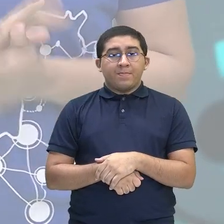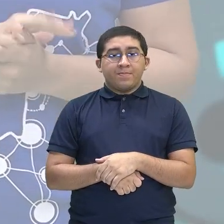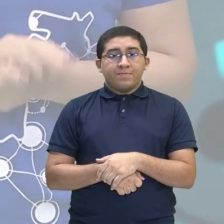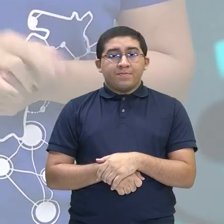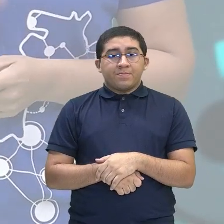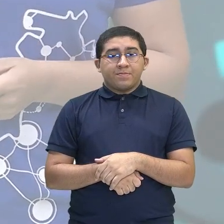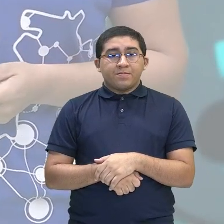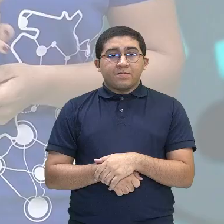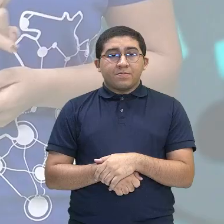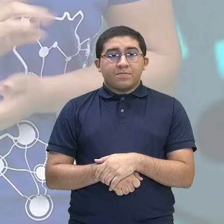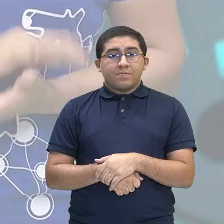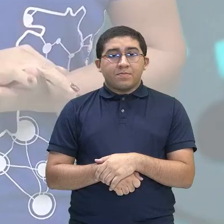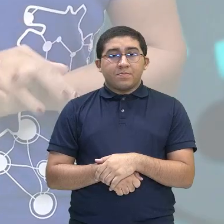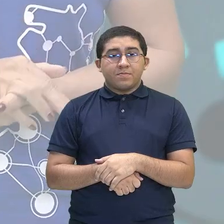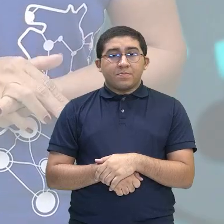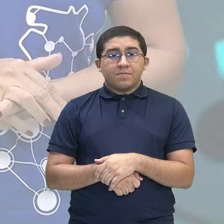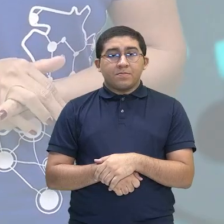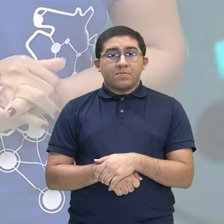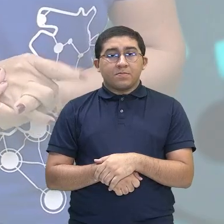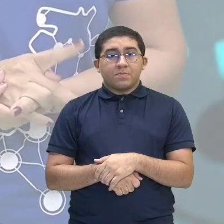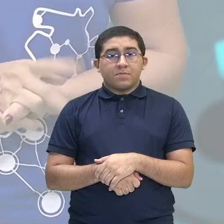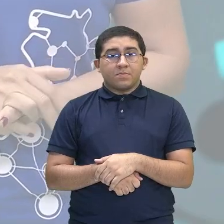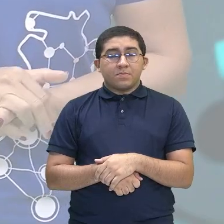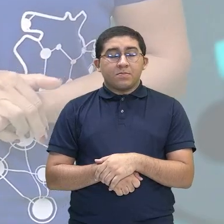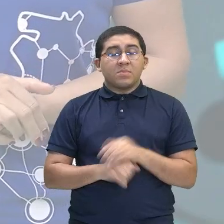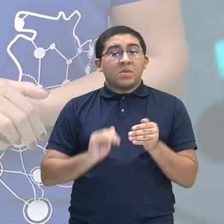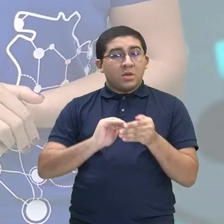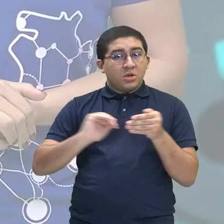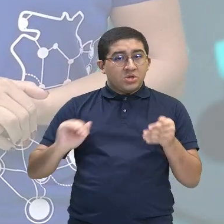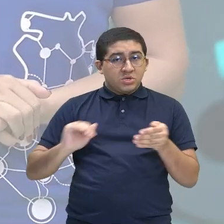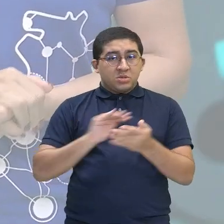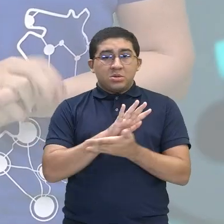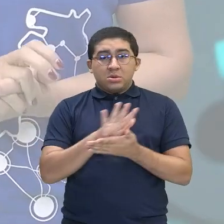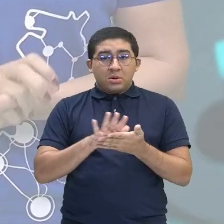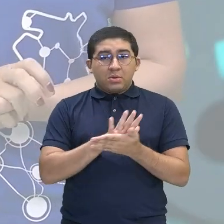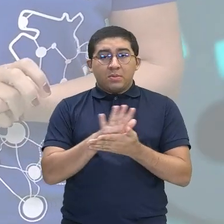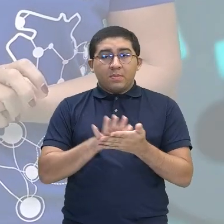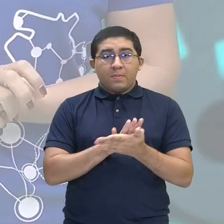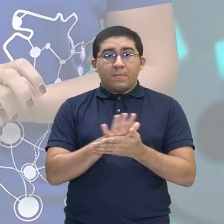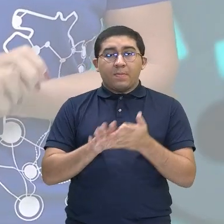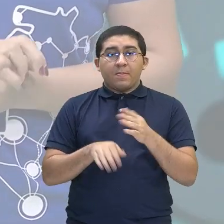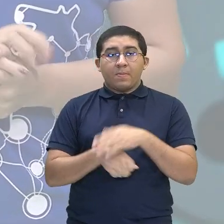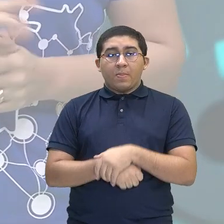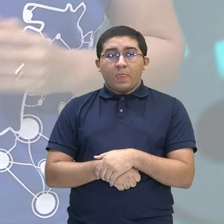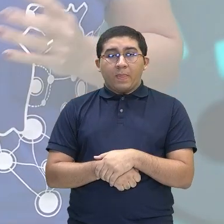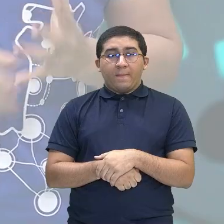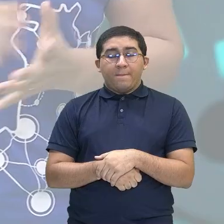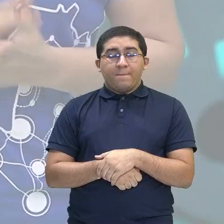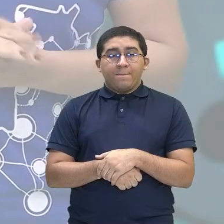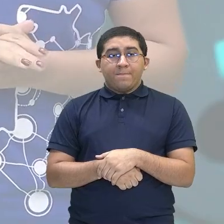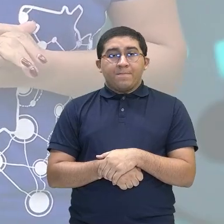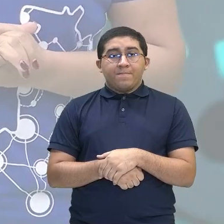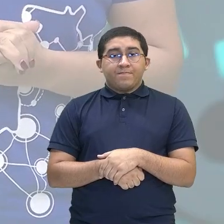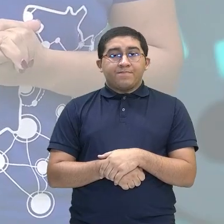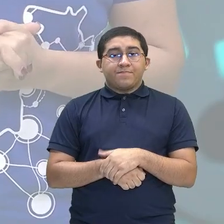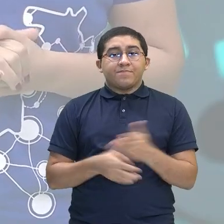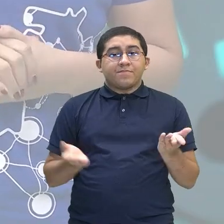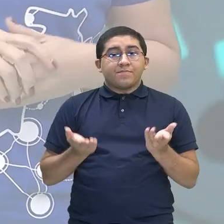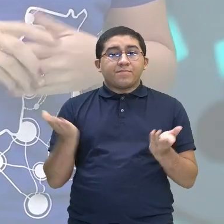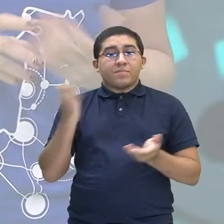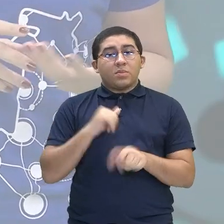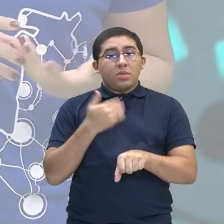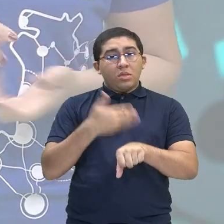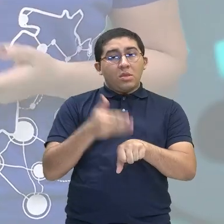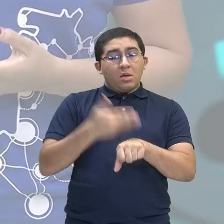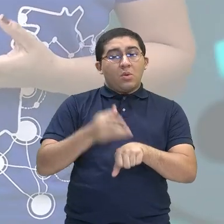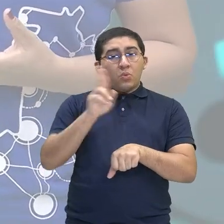retira nada aqui não, porque tem dois. Vai ficar estranho se vocês retirarem. Agora vamos praticar um pouco o uso do